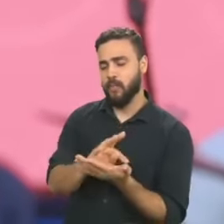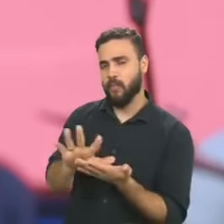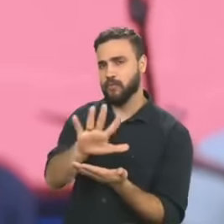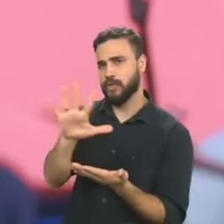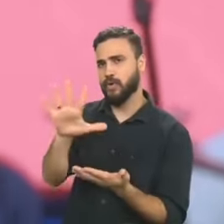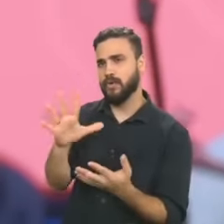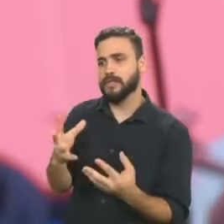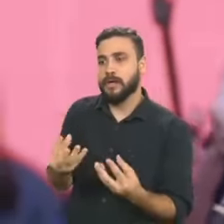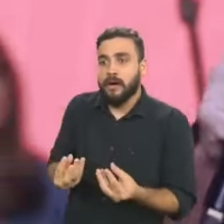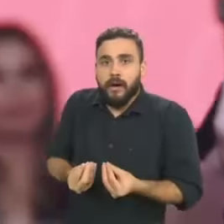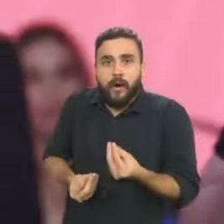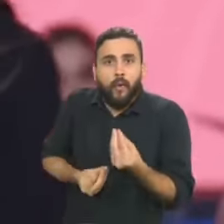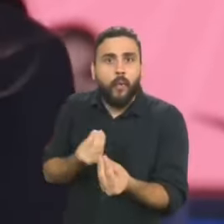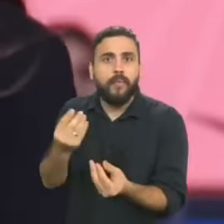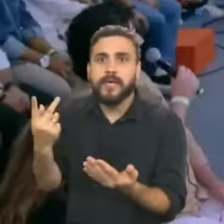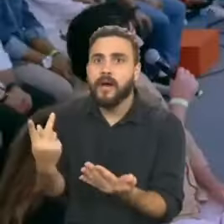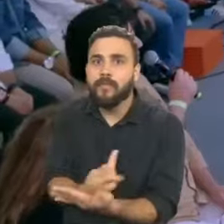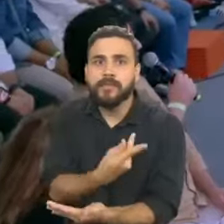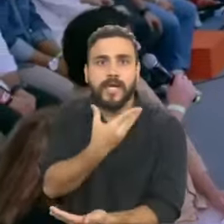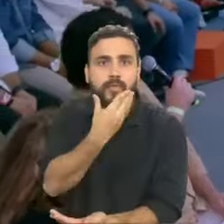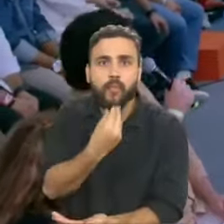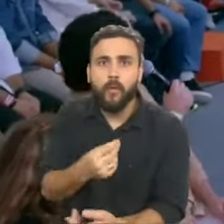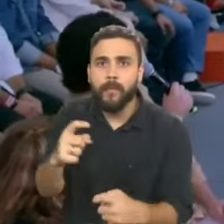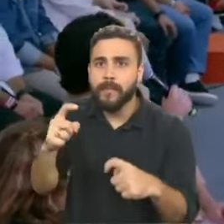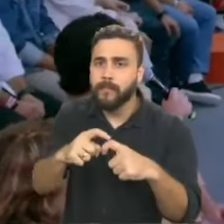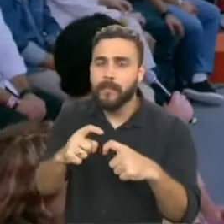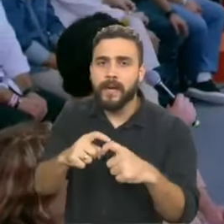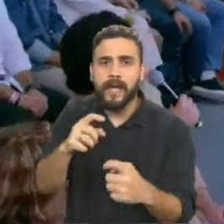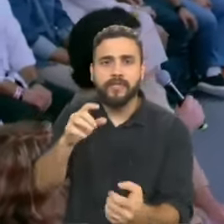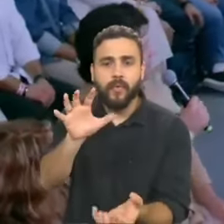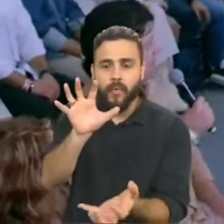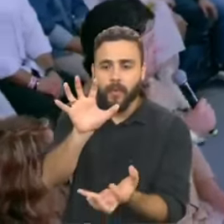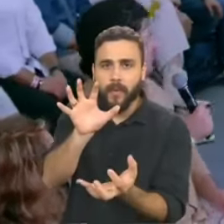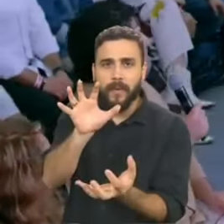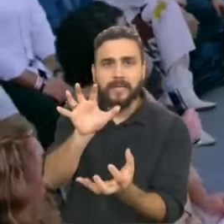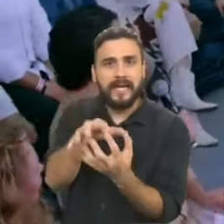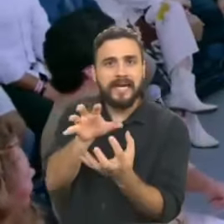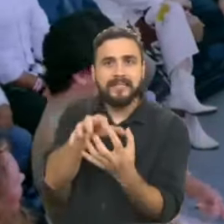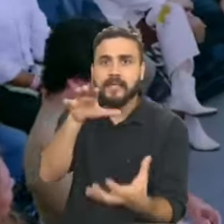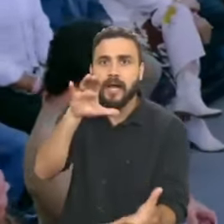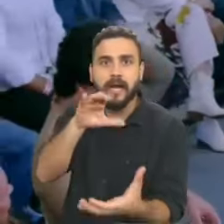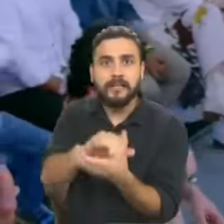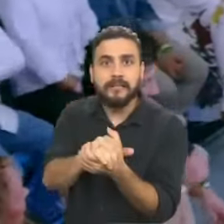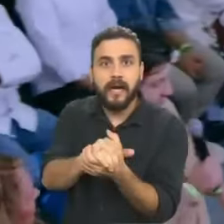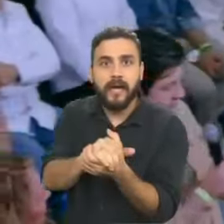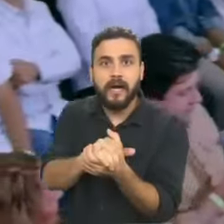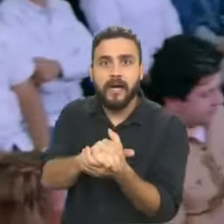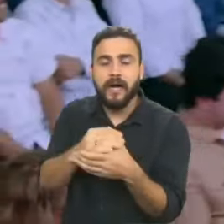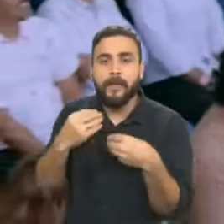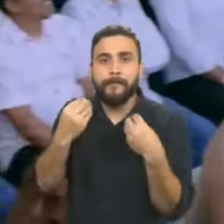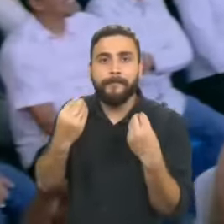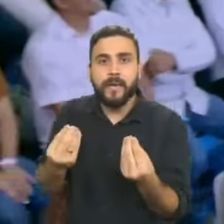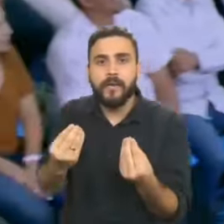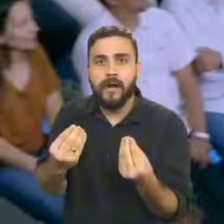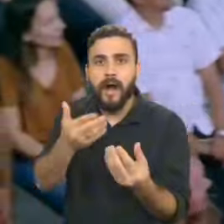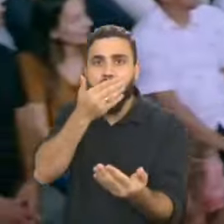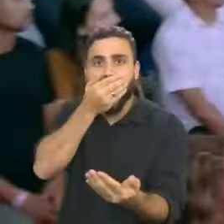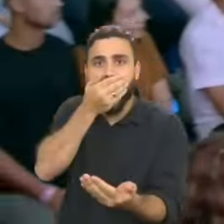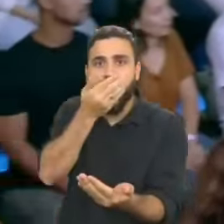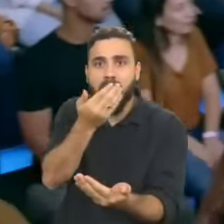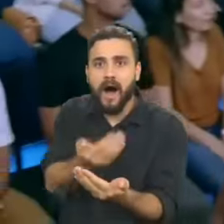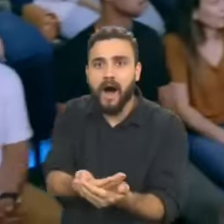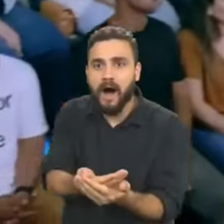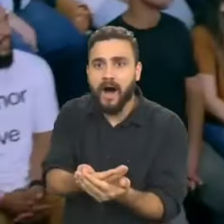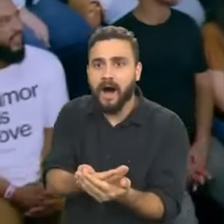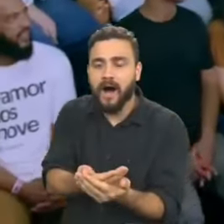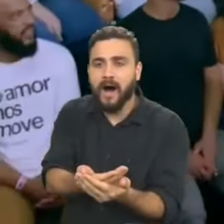Você faz esse casamento, vocês pastor Davi, me colocam um convite, nas frias, hein, André? Um convite. Eu vou casar com a irmã Jaca. Ainda